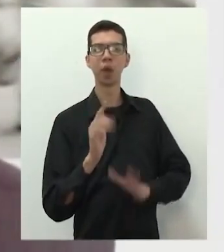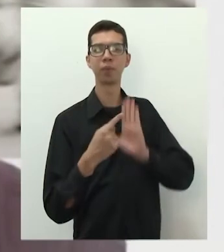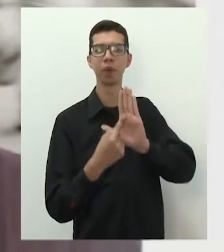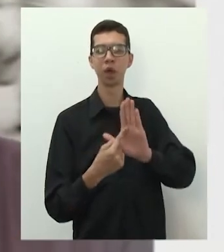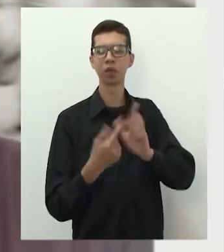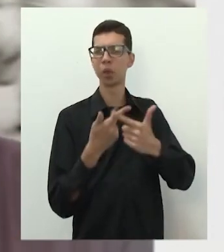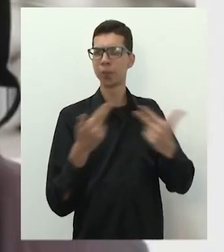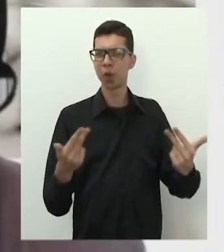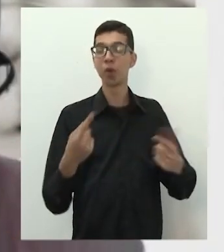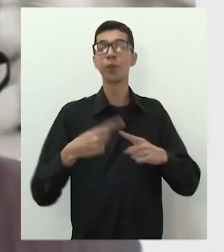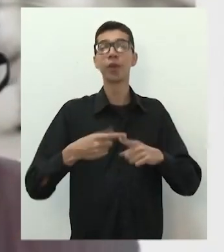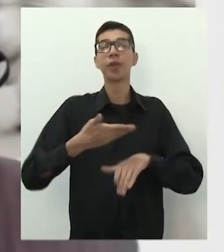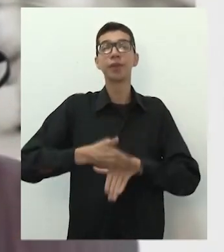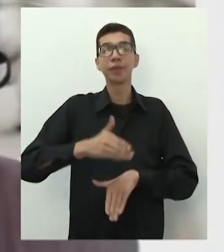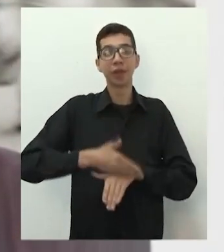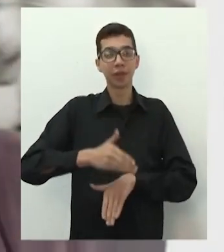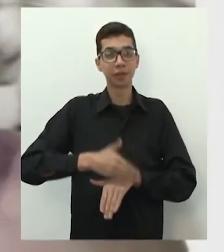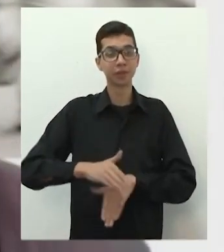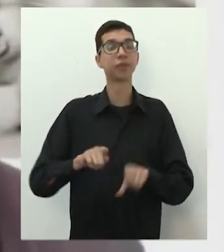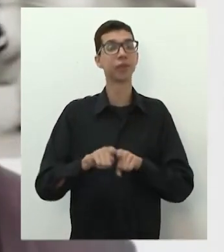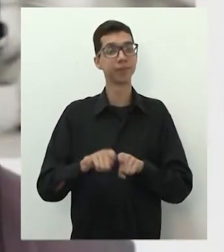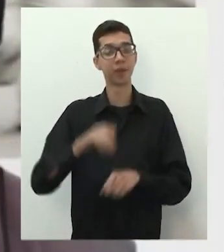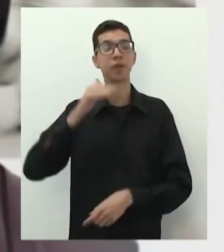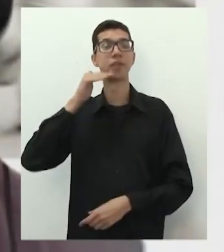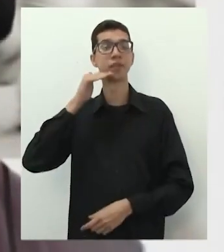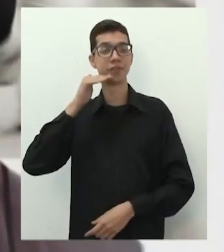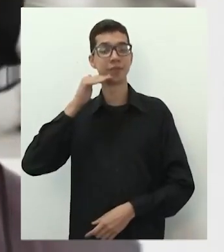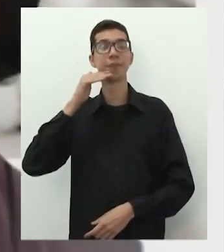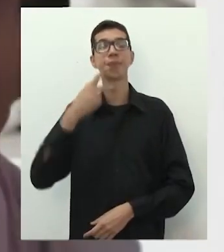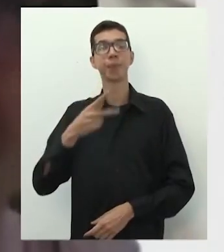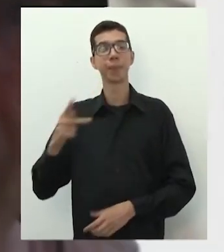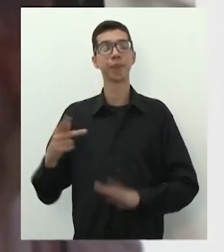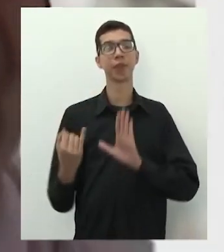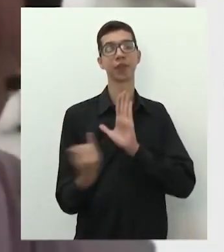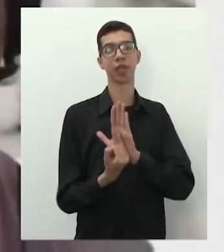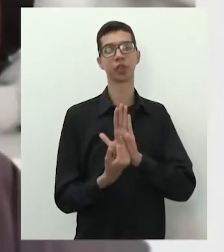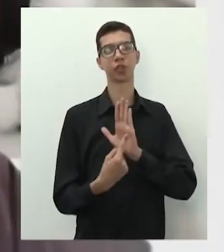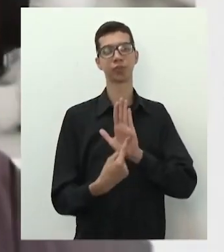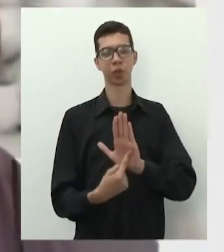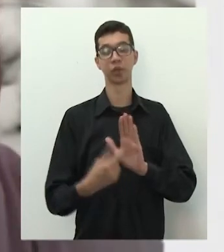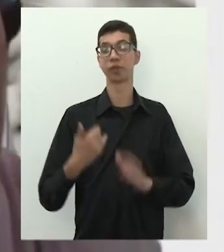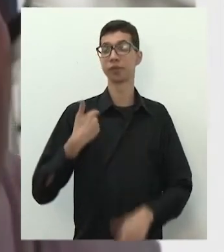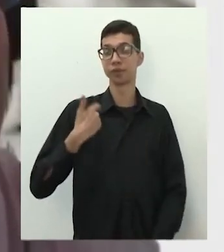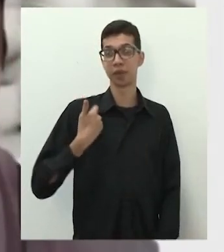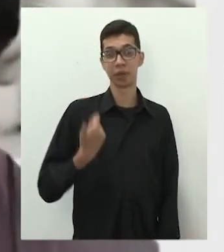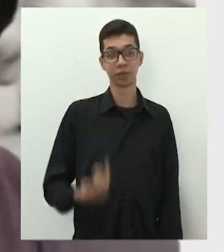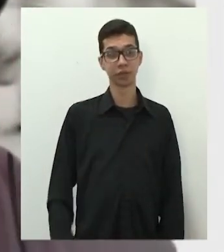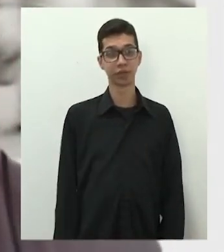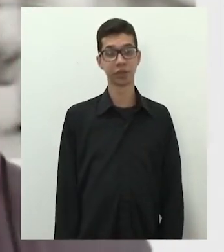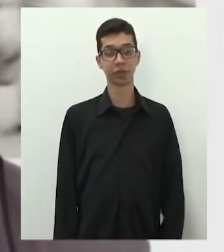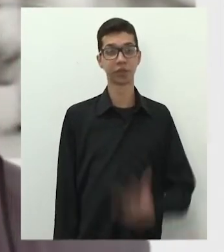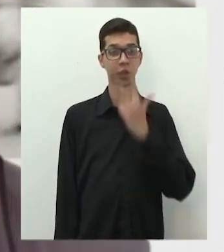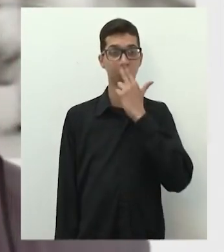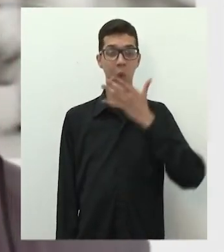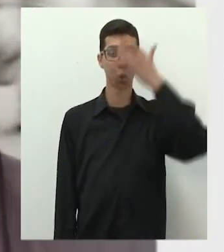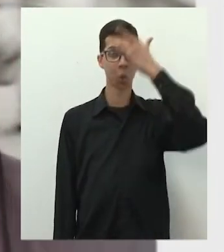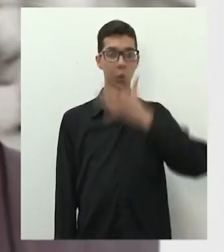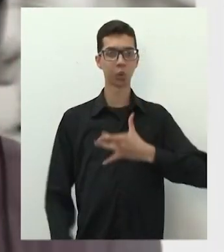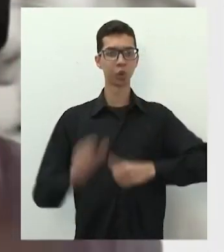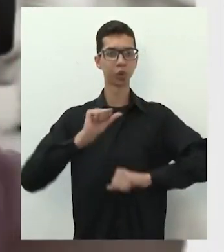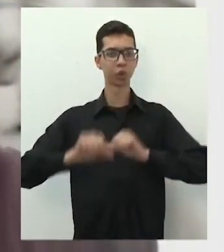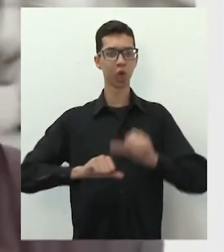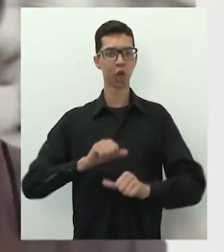minta, mesmo que ele põe lá uma foto de lado. Já perceberam as imagens dos perfis dos adolescentes mais novinhos na rede social? Eles fazem